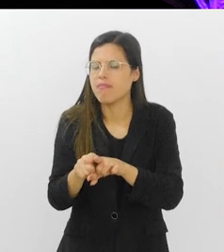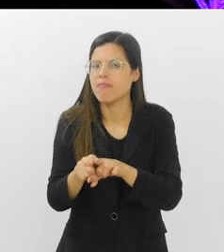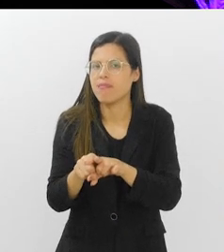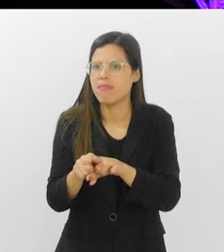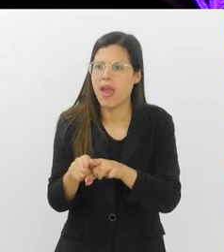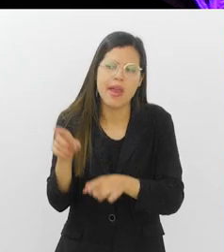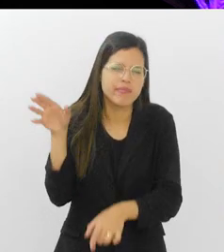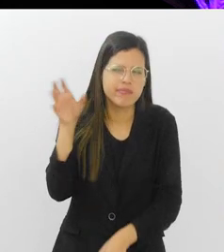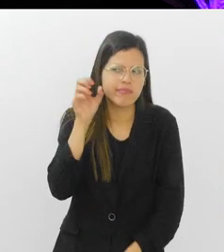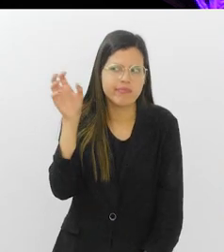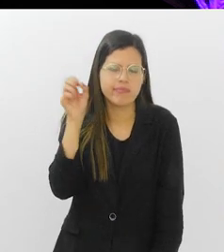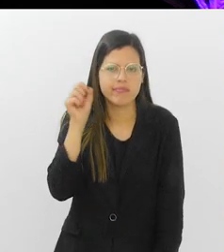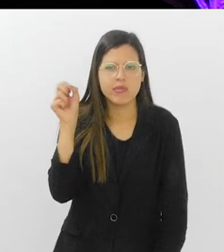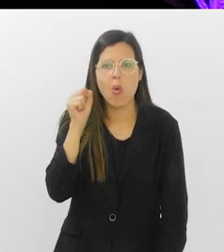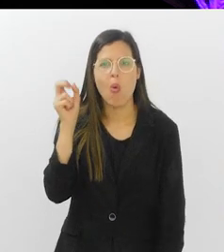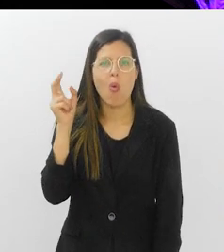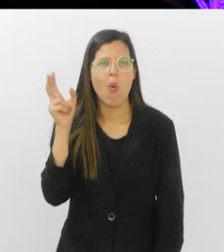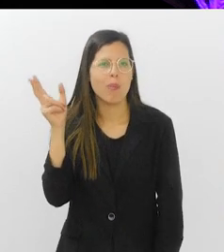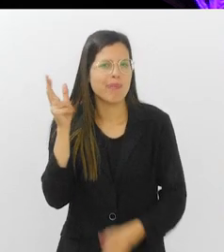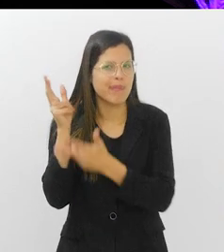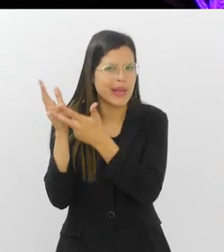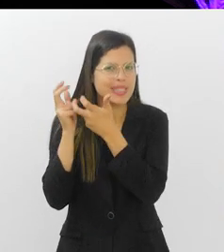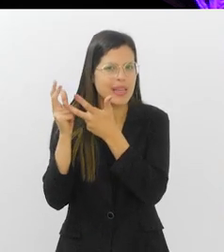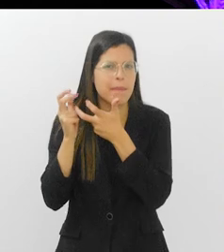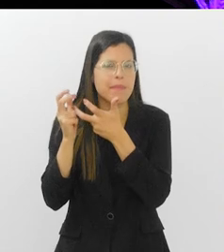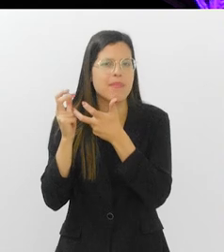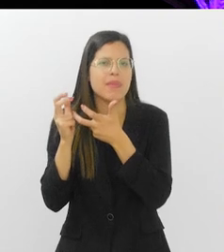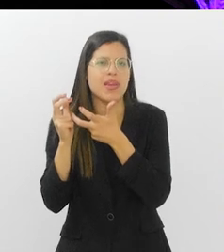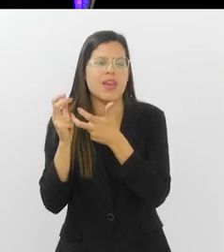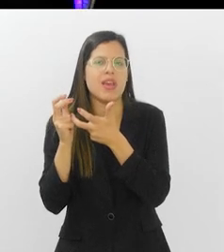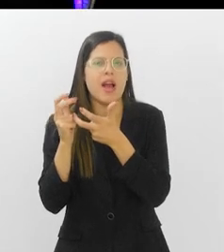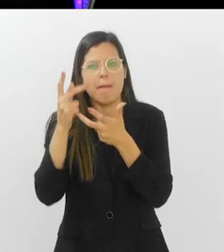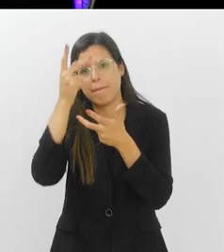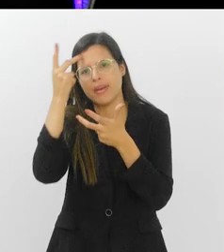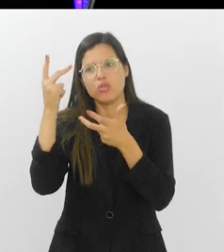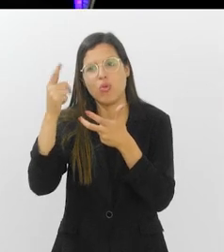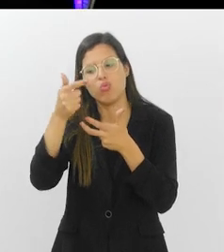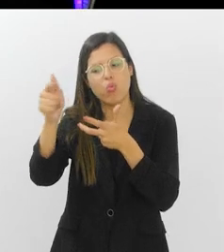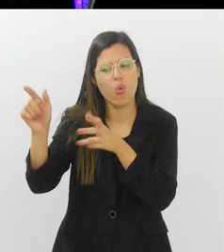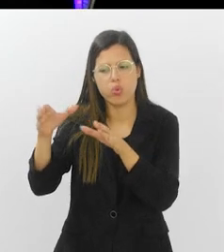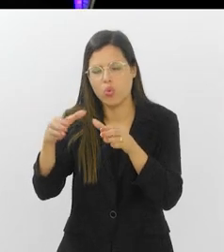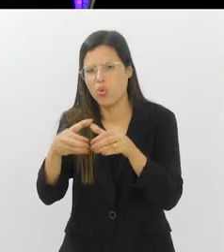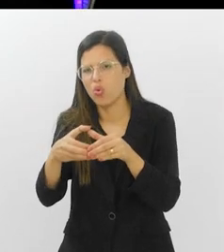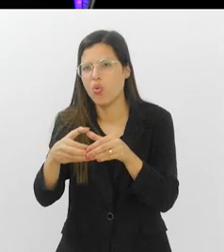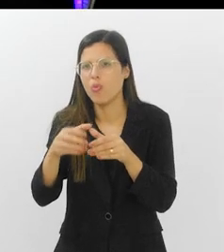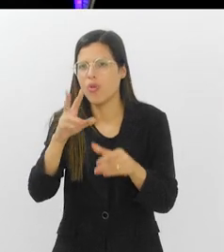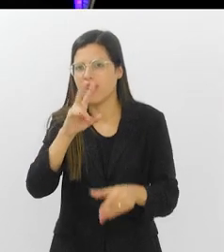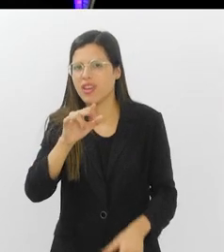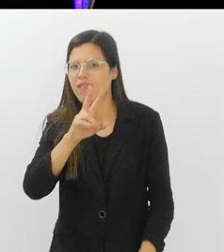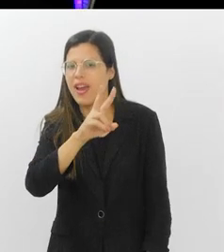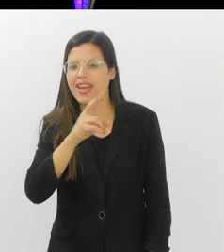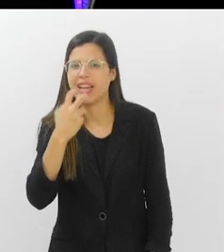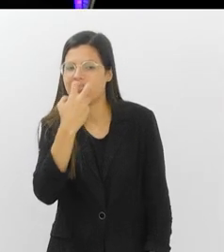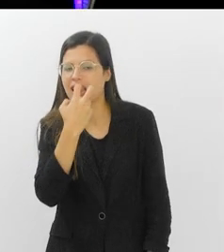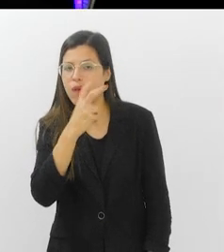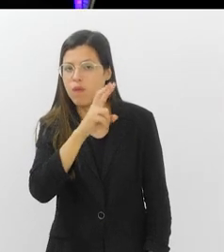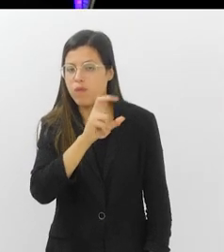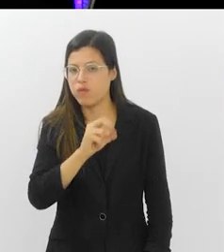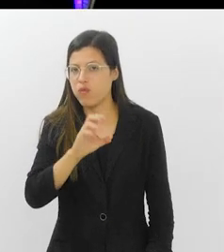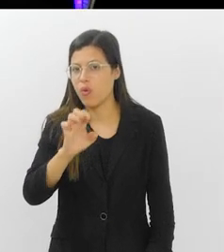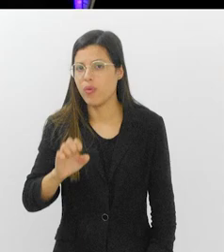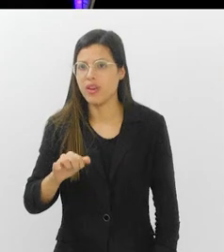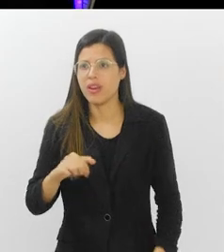tem que prestar atenção no seu adversário que ao se deslocar vai falar voi então por exemplo a gente tem e que fazer o passe